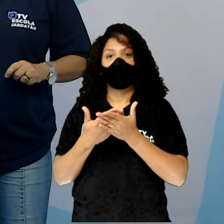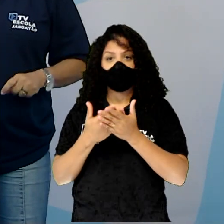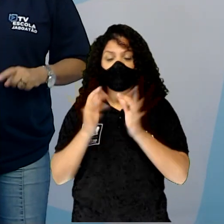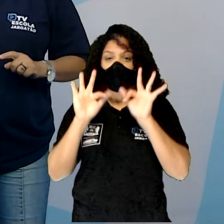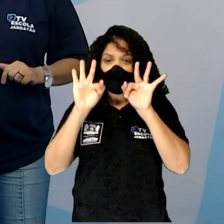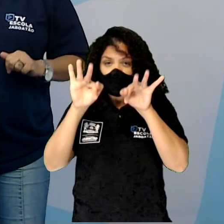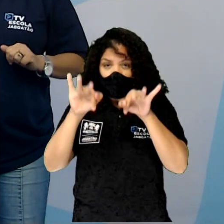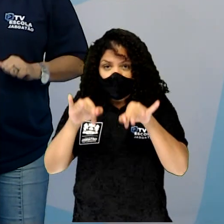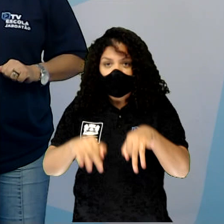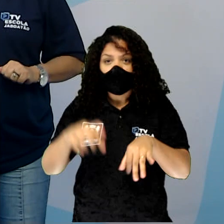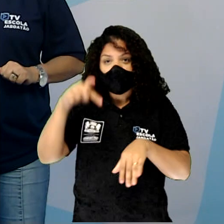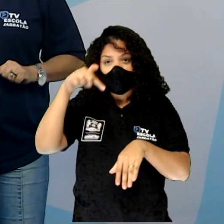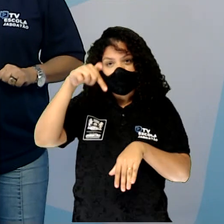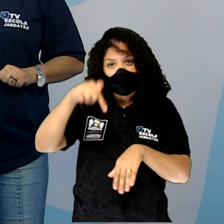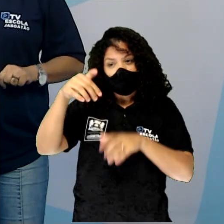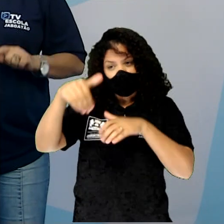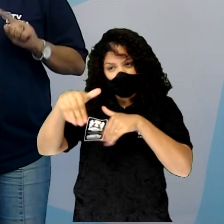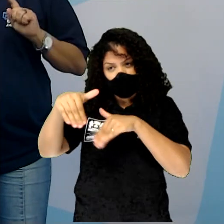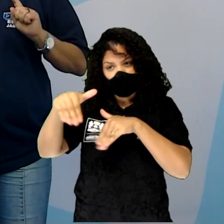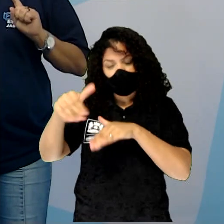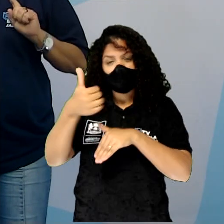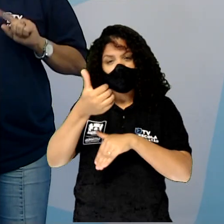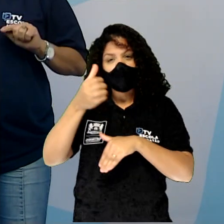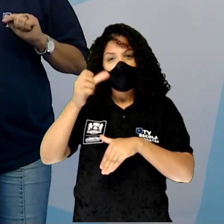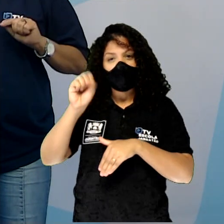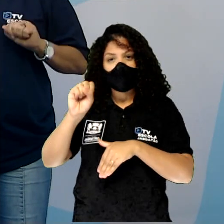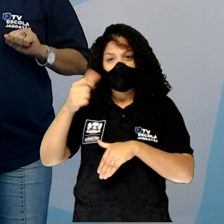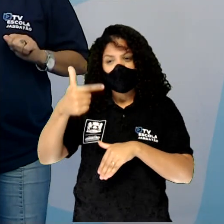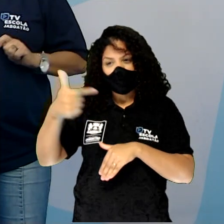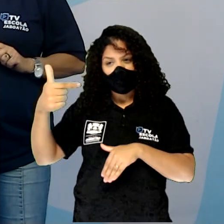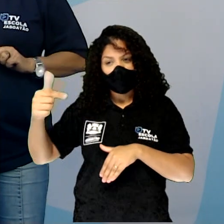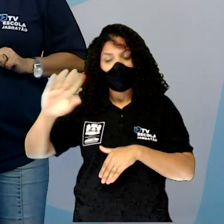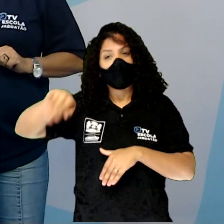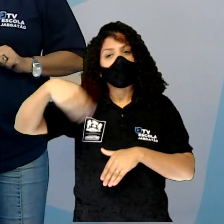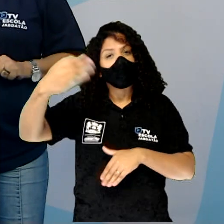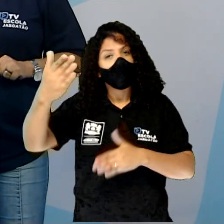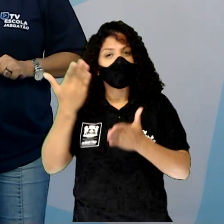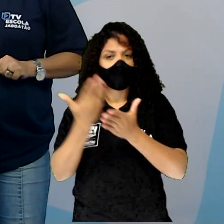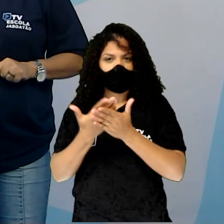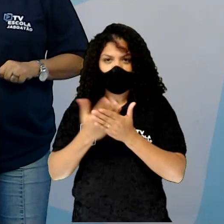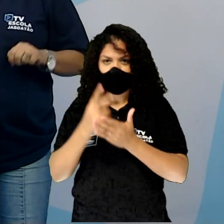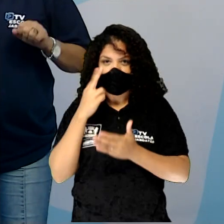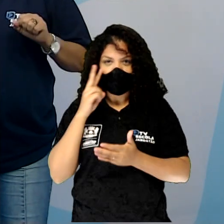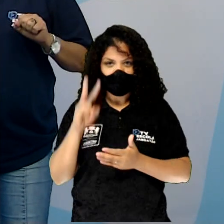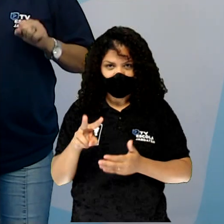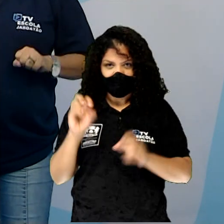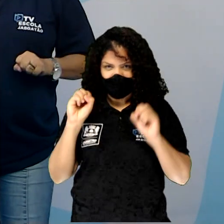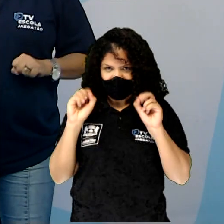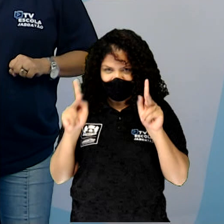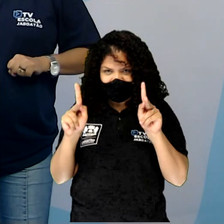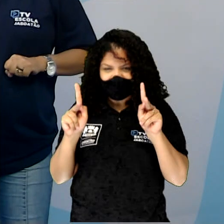de 1822, tá certo? A gente vai começar a ver na próxima aula, tá certo, galera?